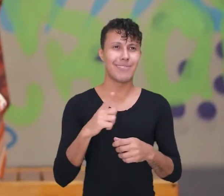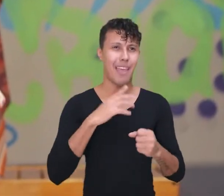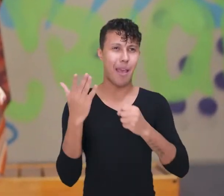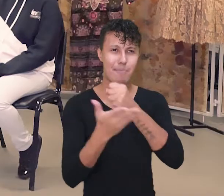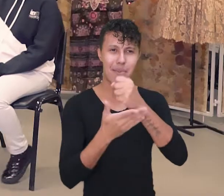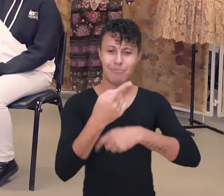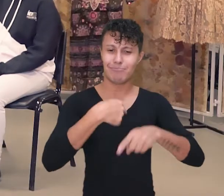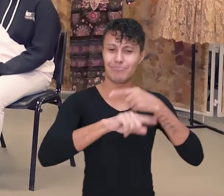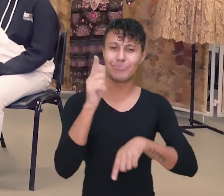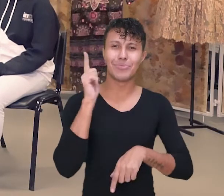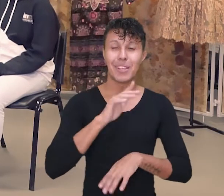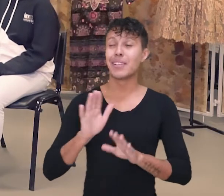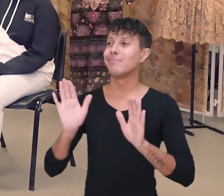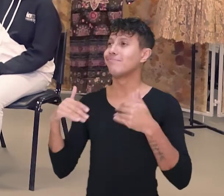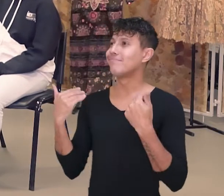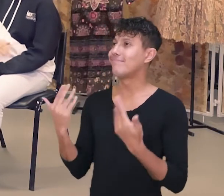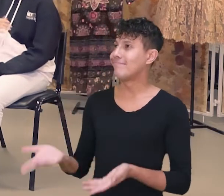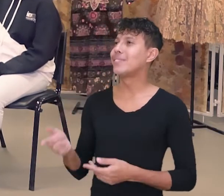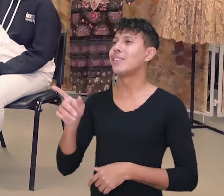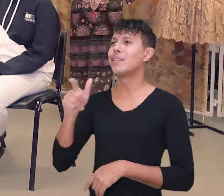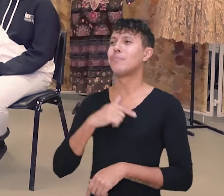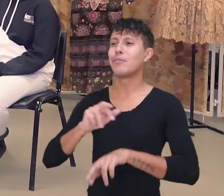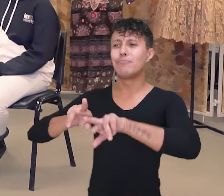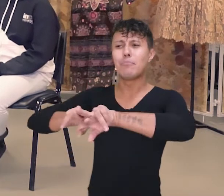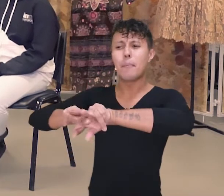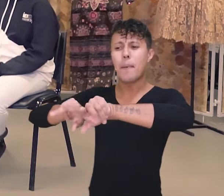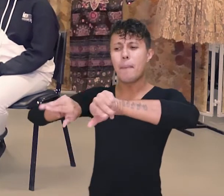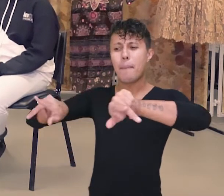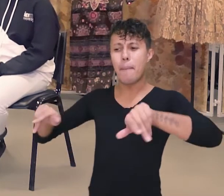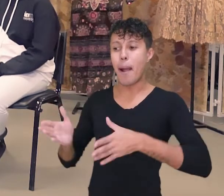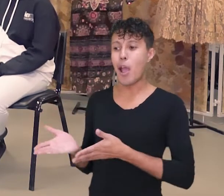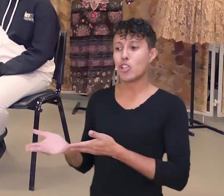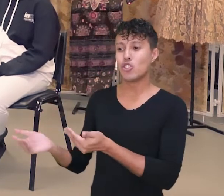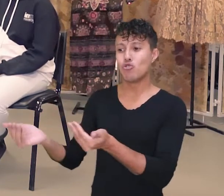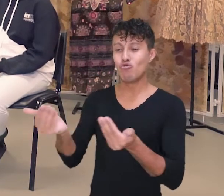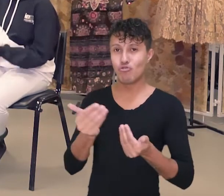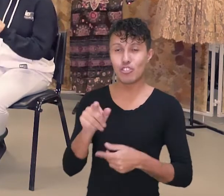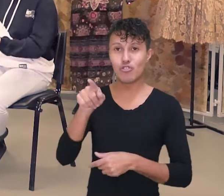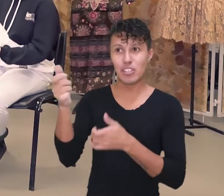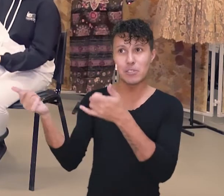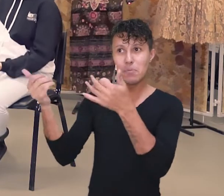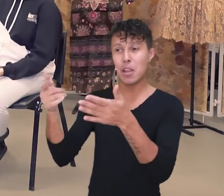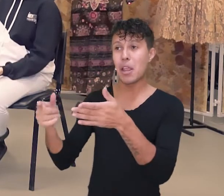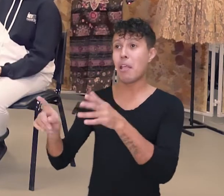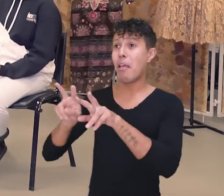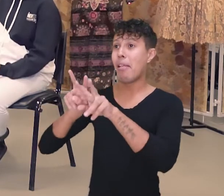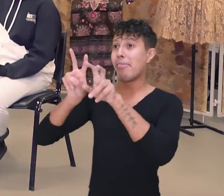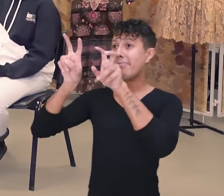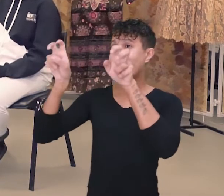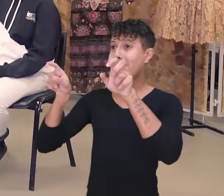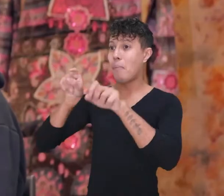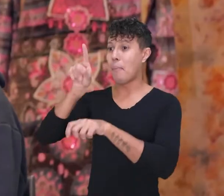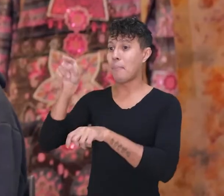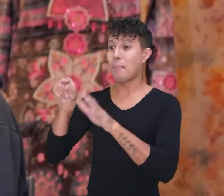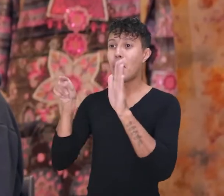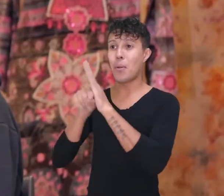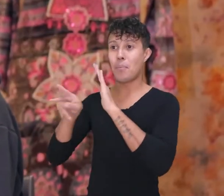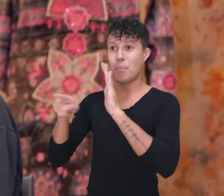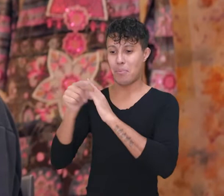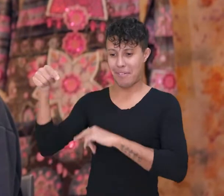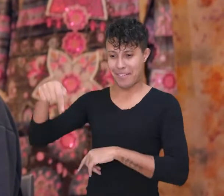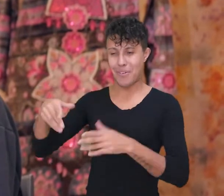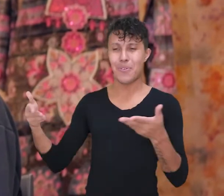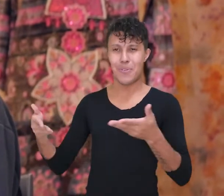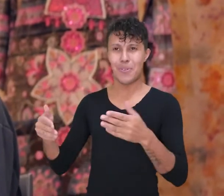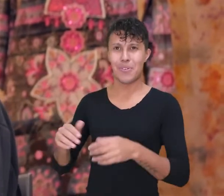né? Então, e pensando nas diversidades dessas juventudes, assim, e voltando para a pergunta tema da nossa edição, a gente